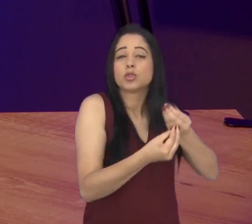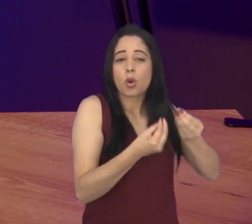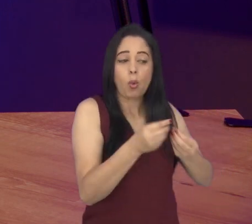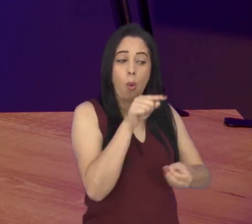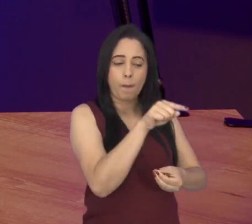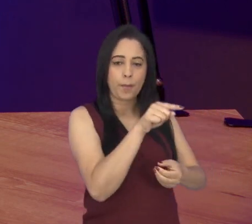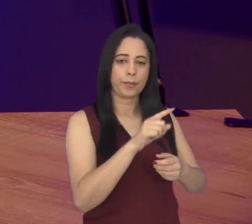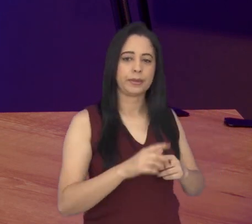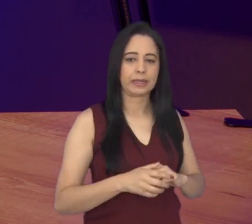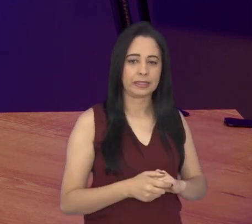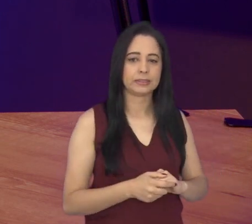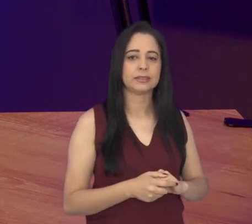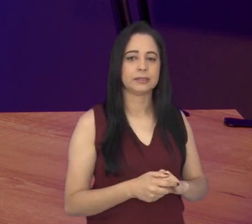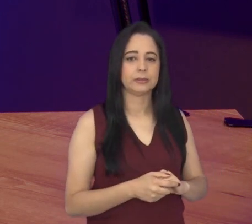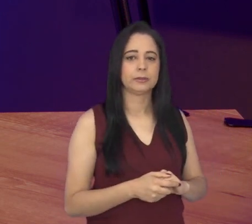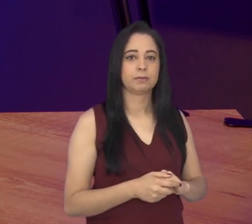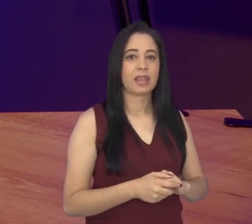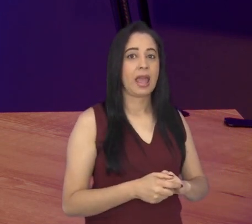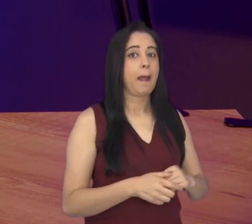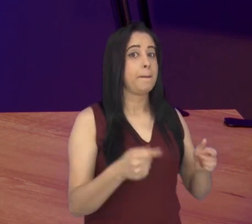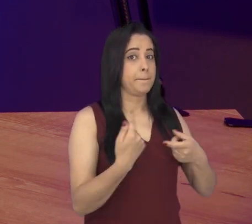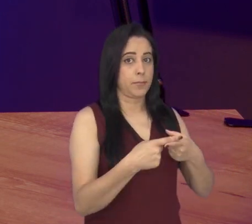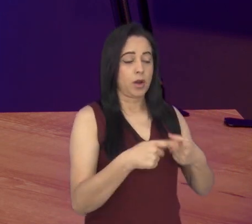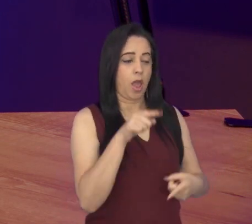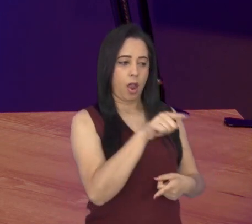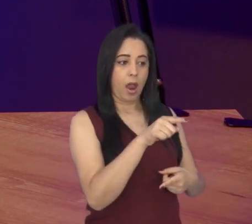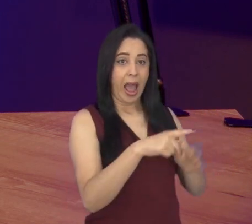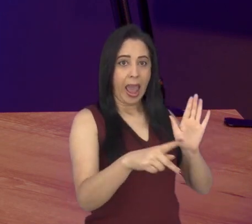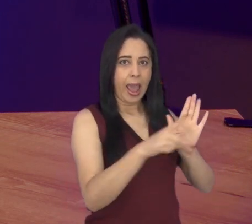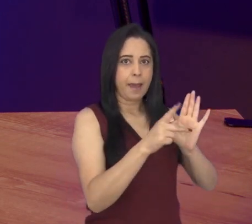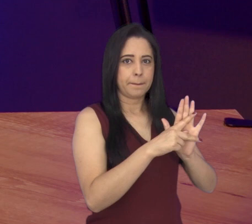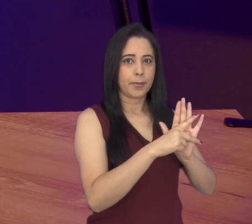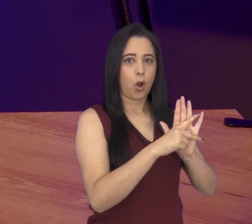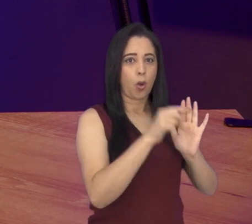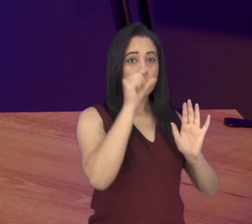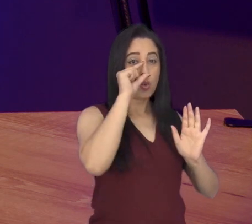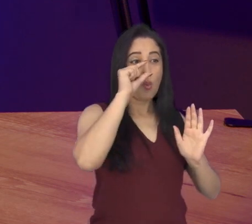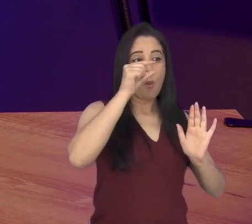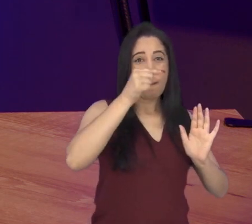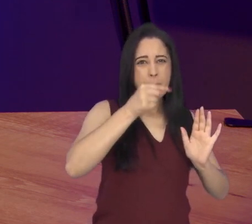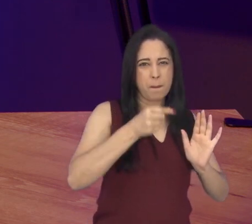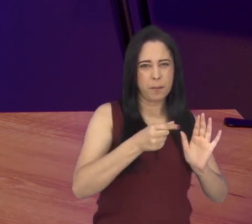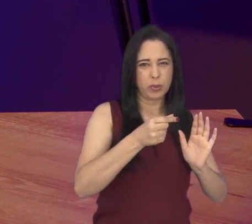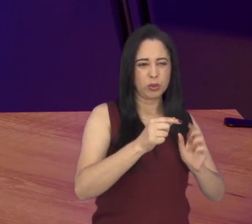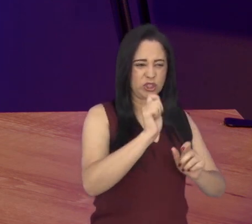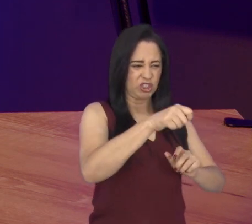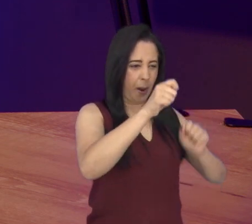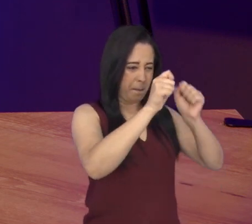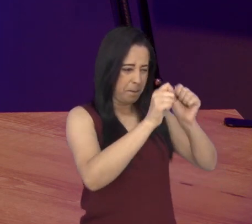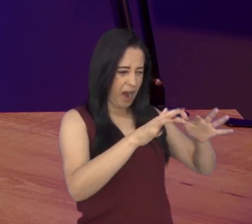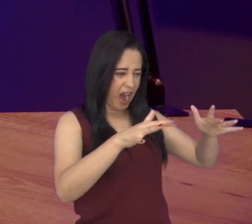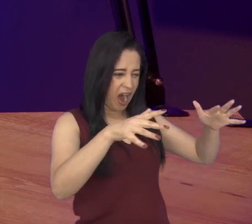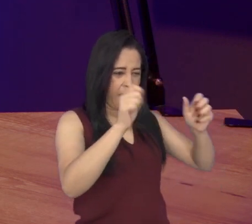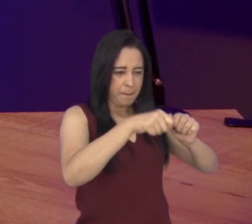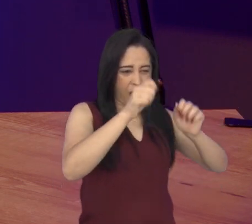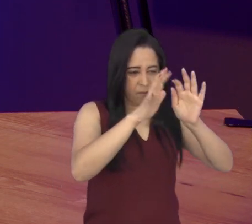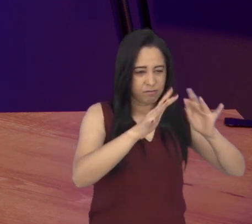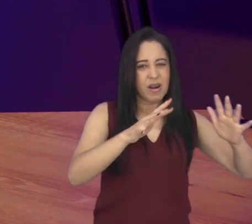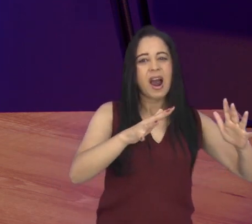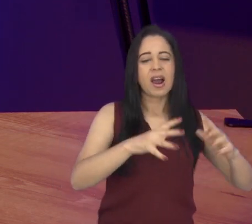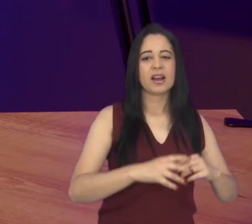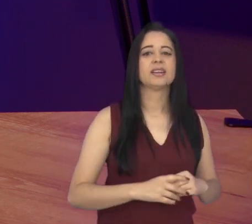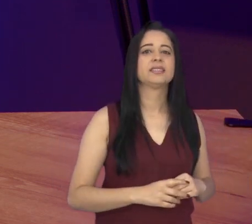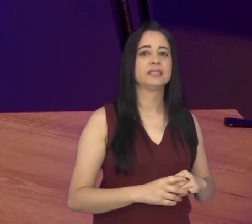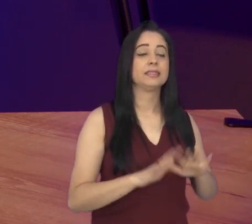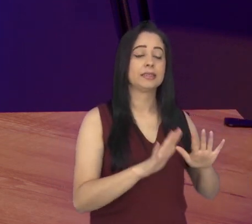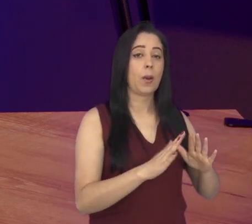que mostra então um pouquinho, né, de como funciona o mundo bruxo, e ela fez então inspirado no próprio mundo dela. Então a gente tem